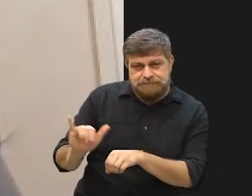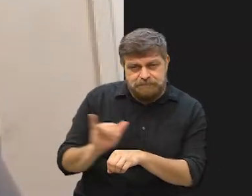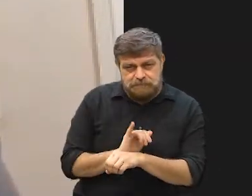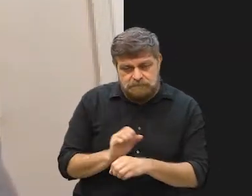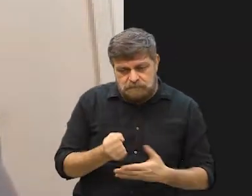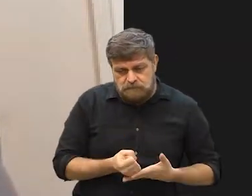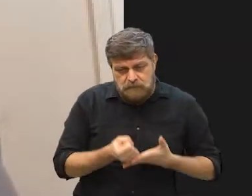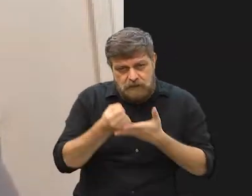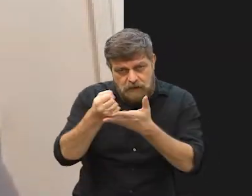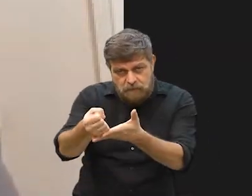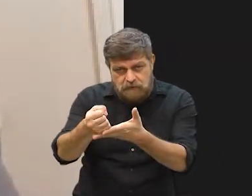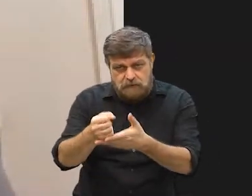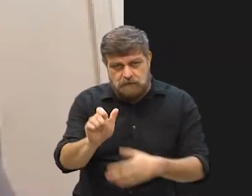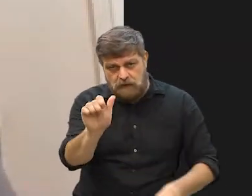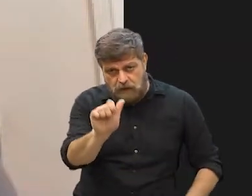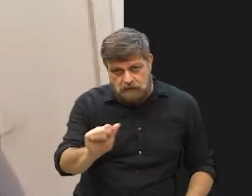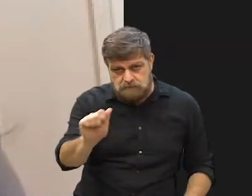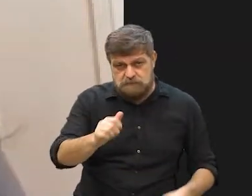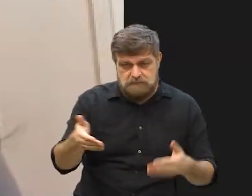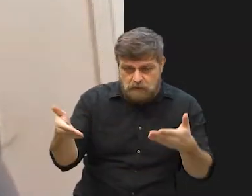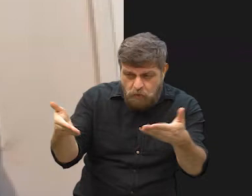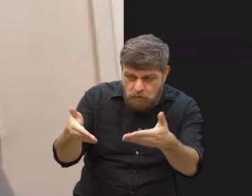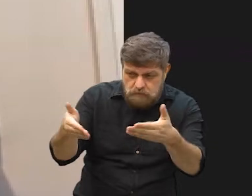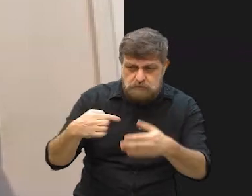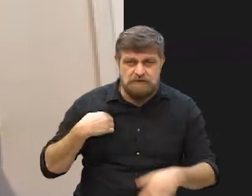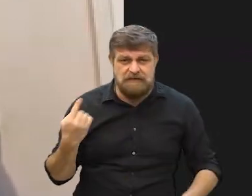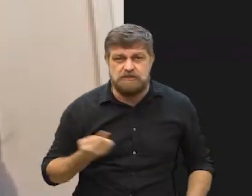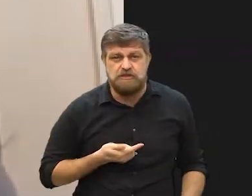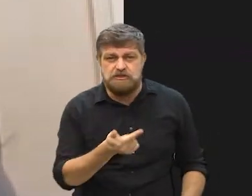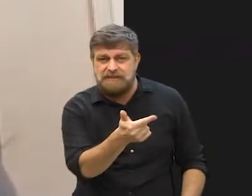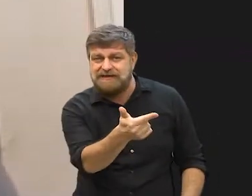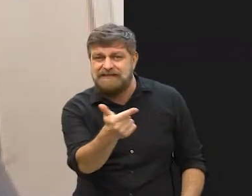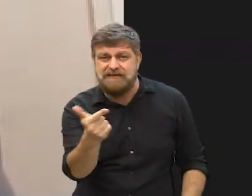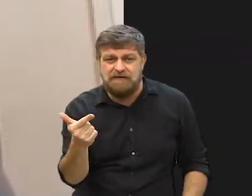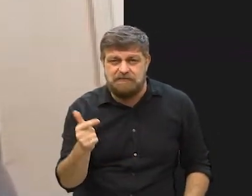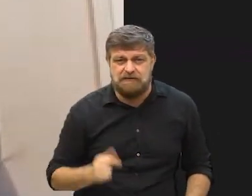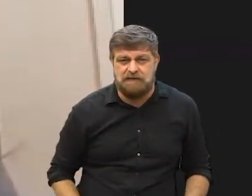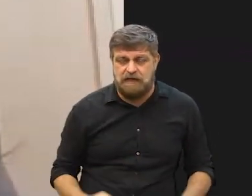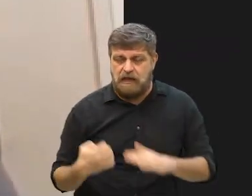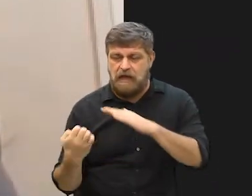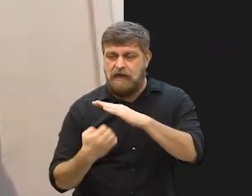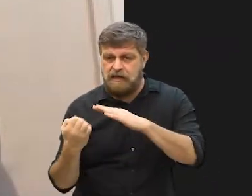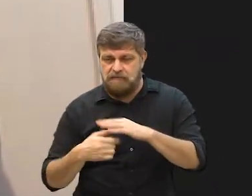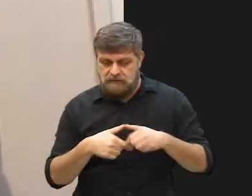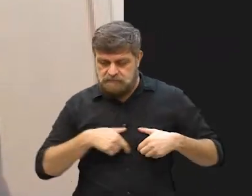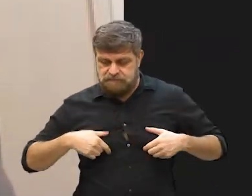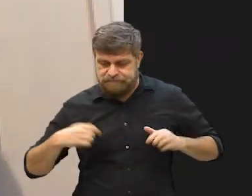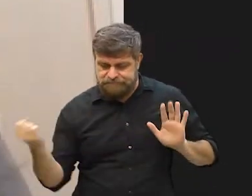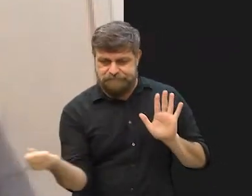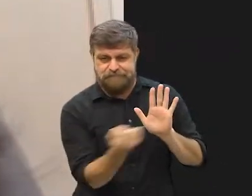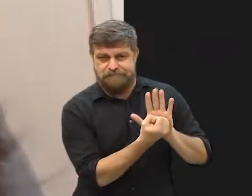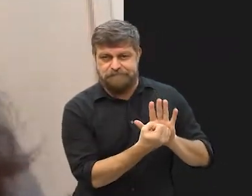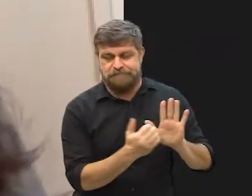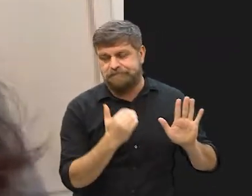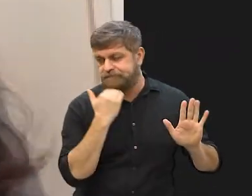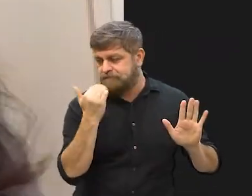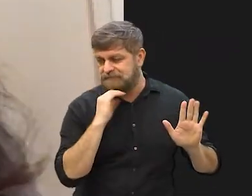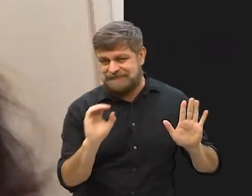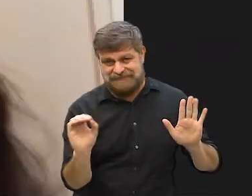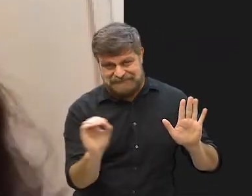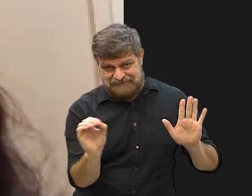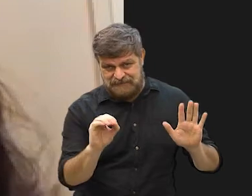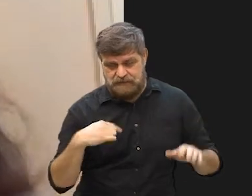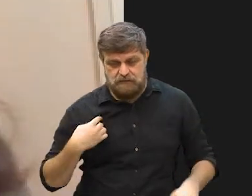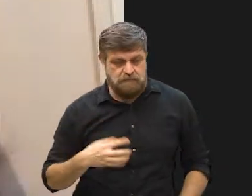ajudar, sim. A nossa associação hoje, nós não recebemos, assim, patrocínio de nenhuma empresa, não, porque a gente,